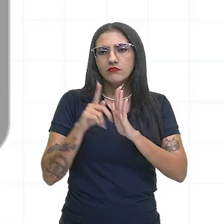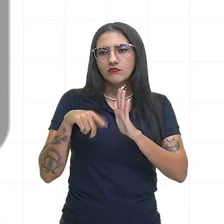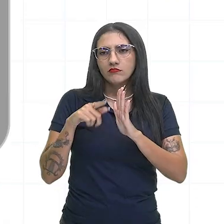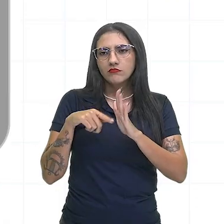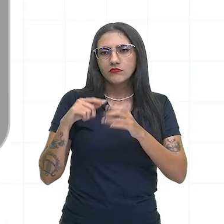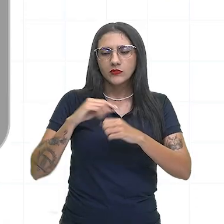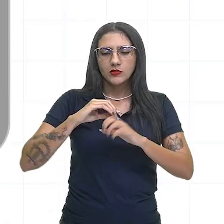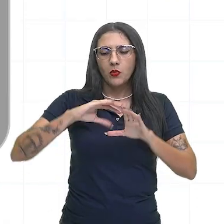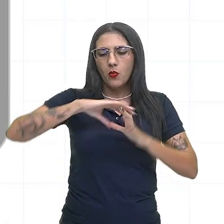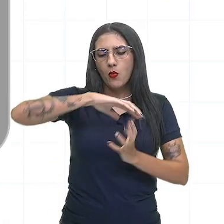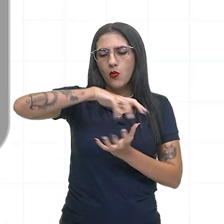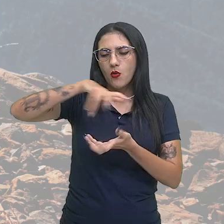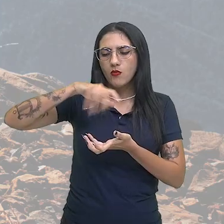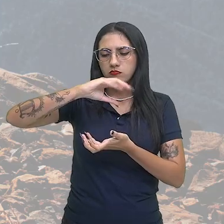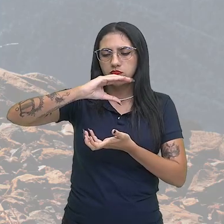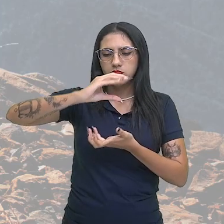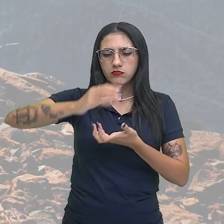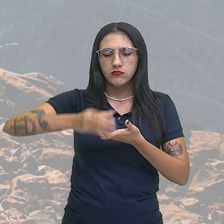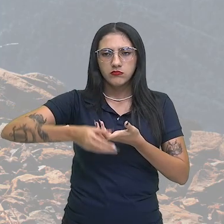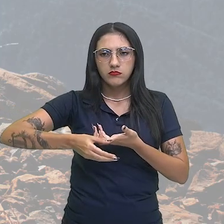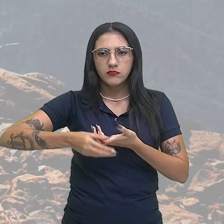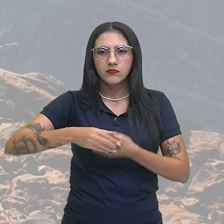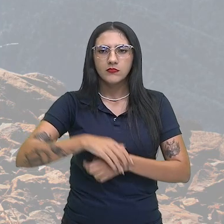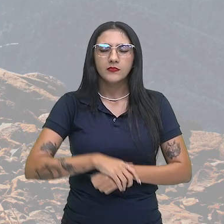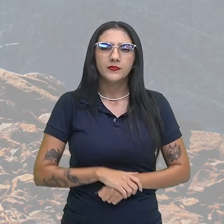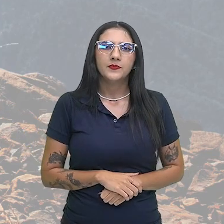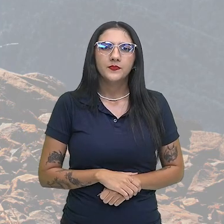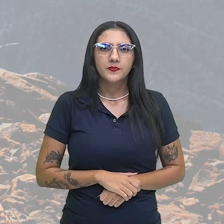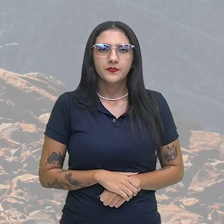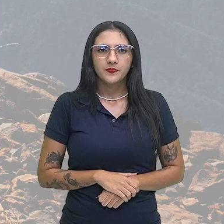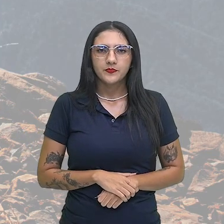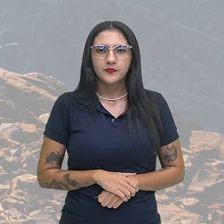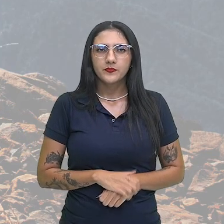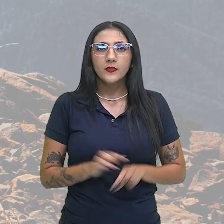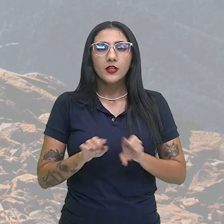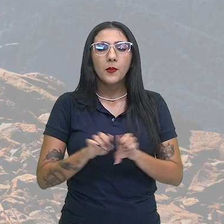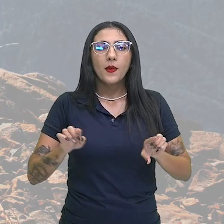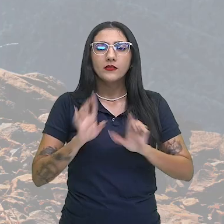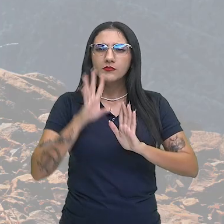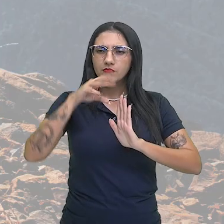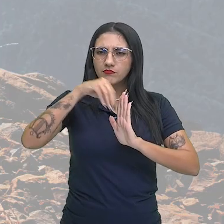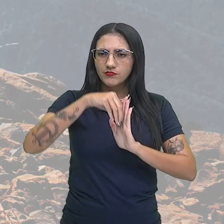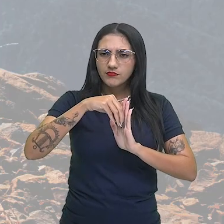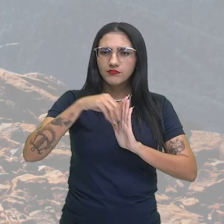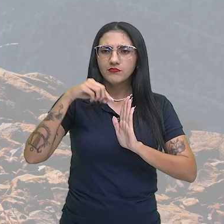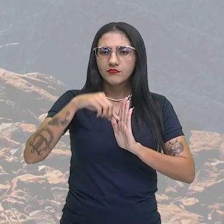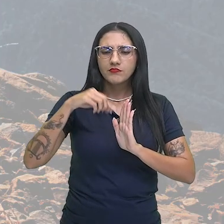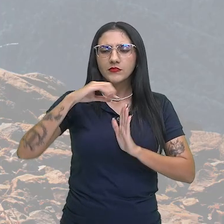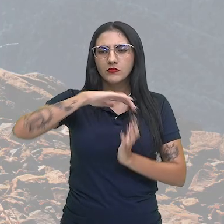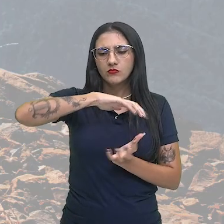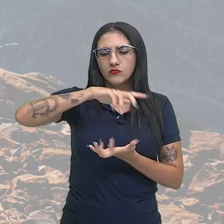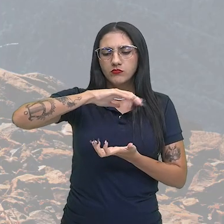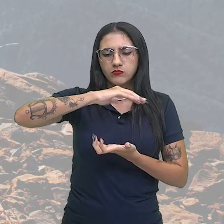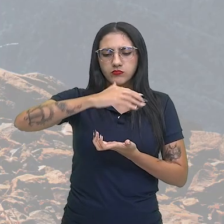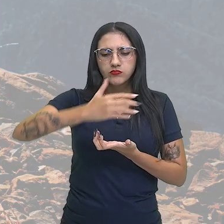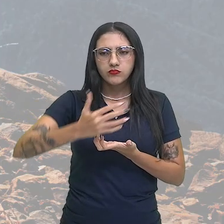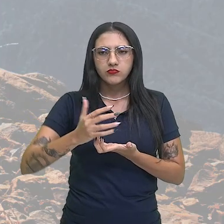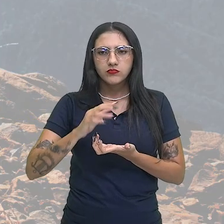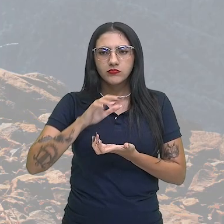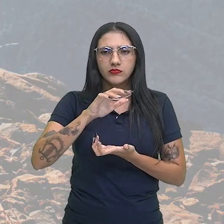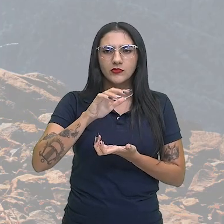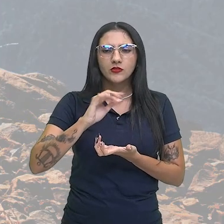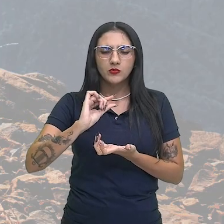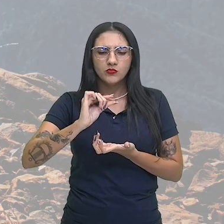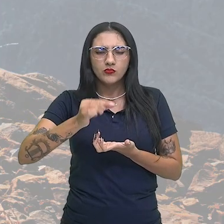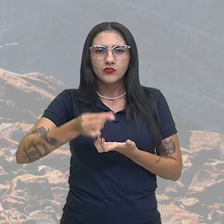nosso planeta. Pessoal, dentro do manto, a gente tem ali um elemento muito importante para a composição